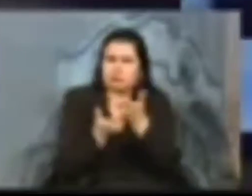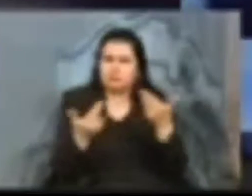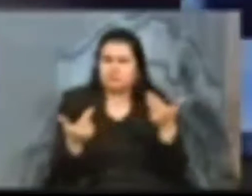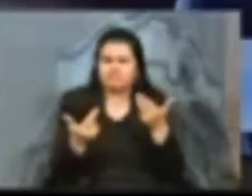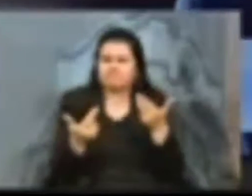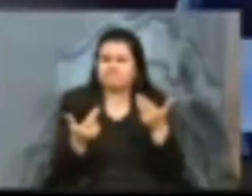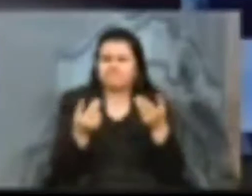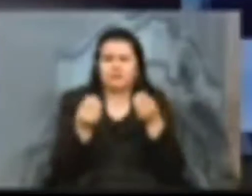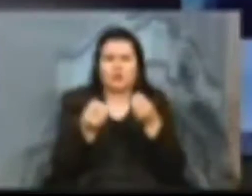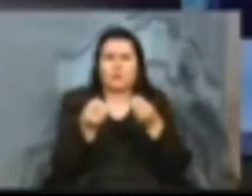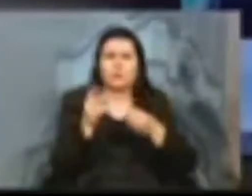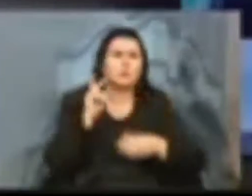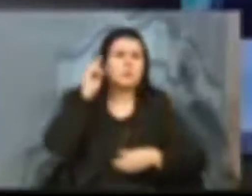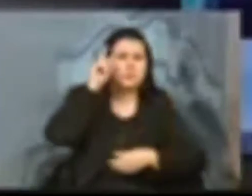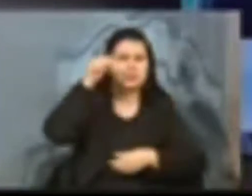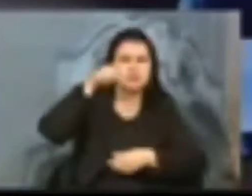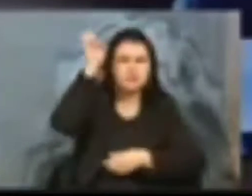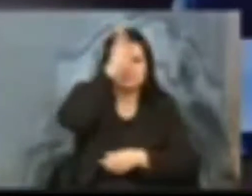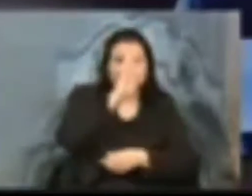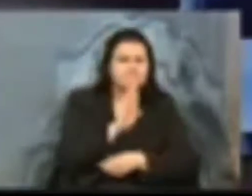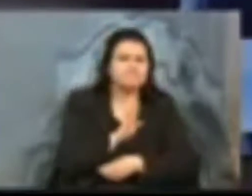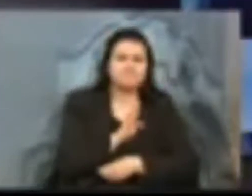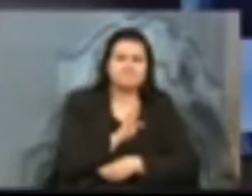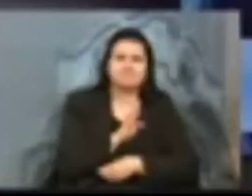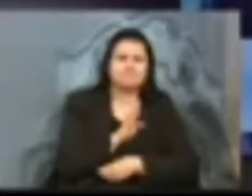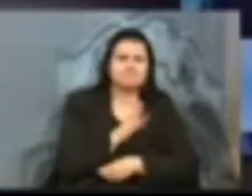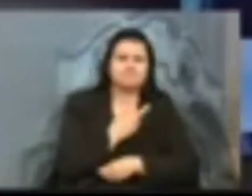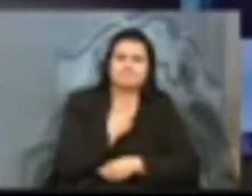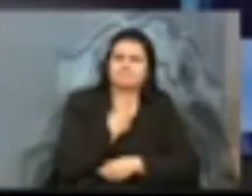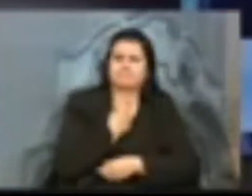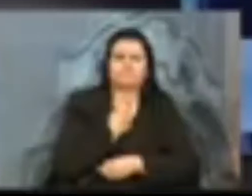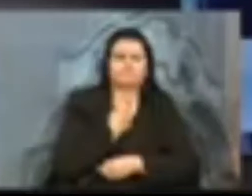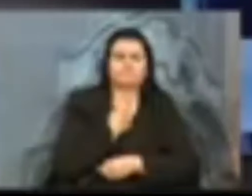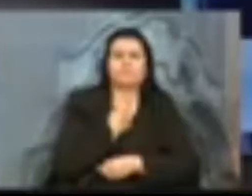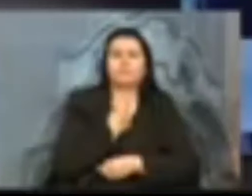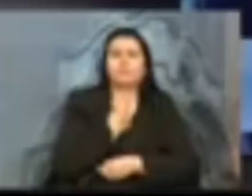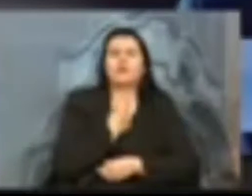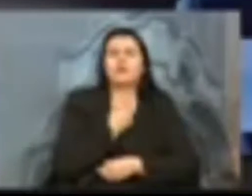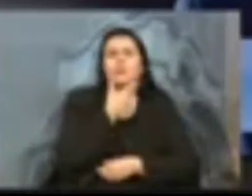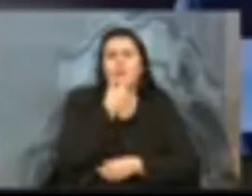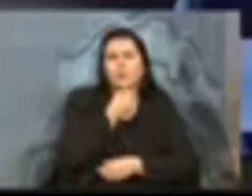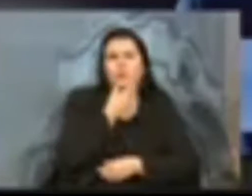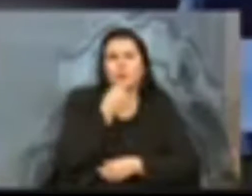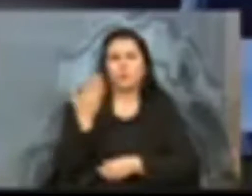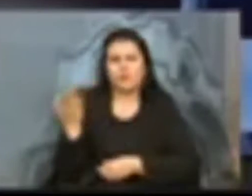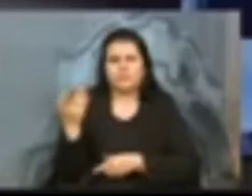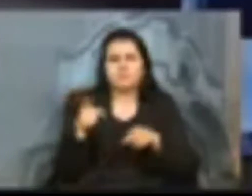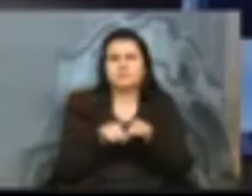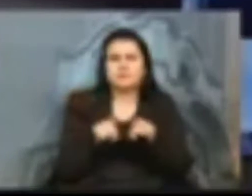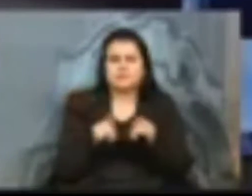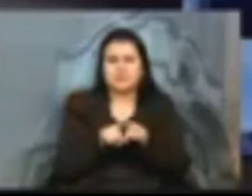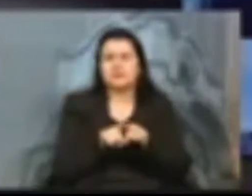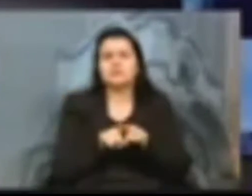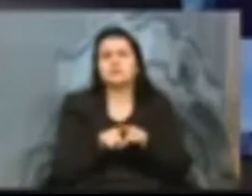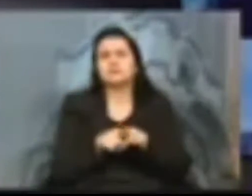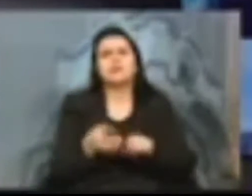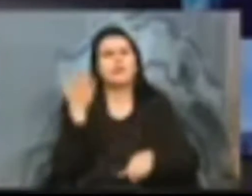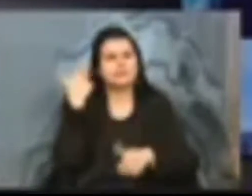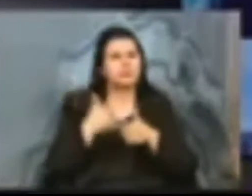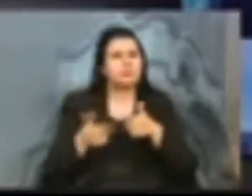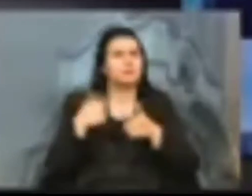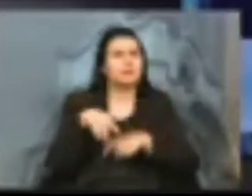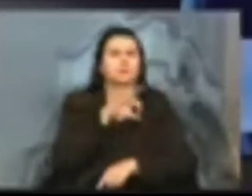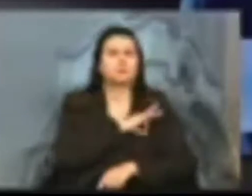política nacional ultimamente. Mas, enfim, e ele também, foi alvo da Polícia Federal